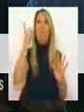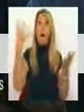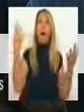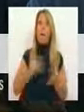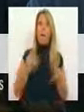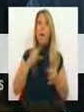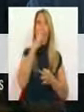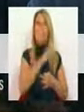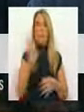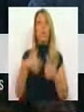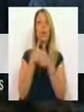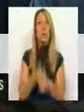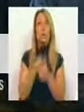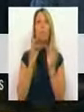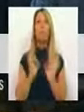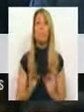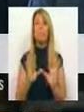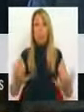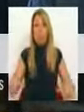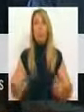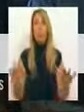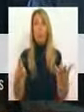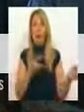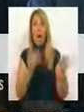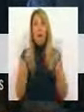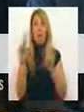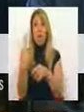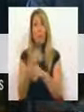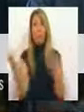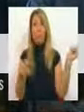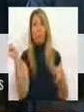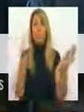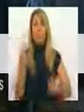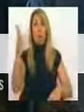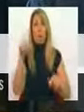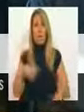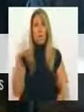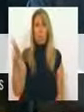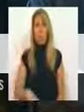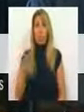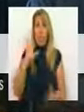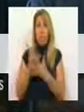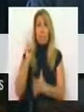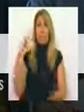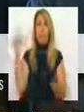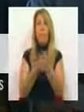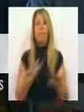felizmente poderia ser alterado muito do paradigma que tem acontecido em Portugal nos últimos anos. Por